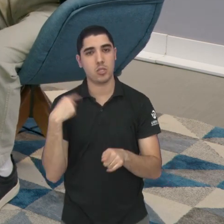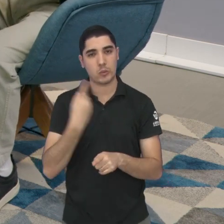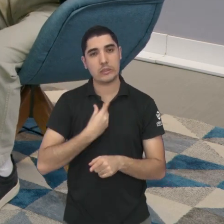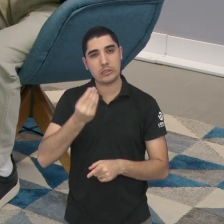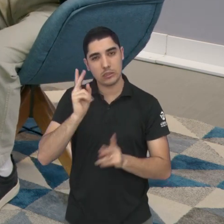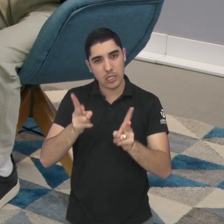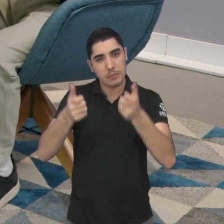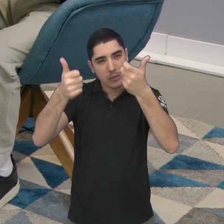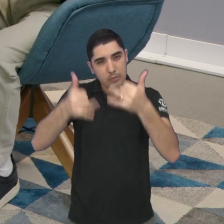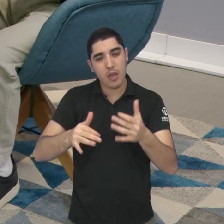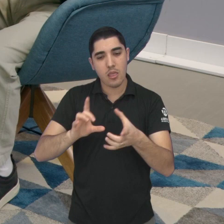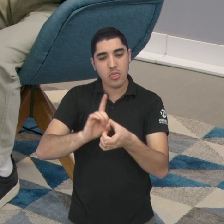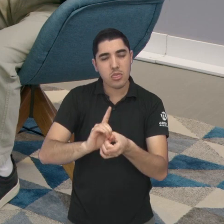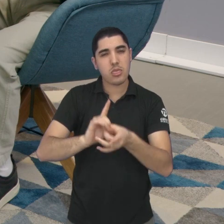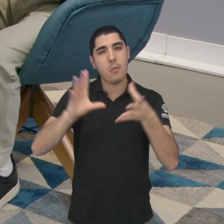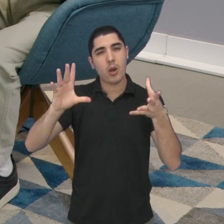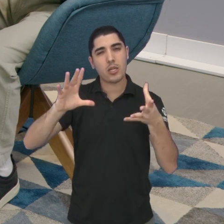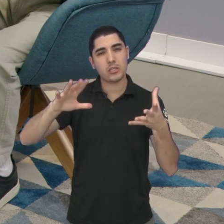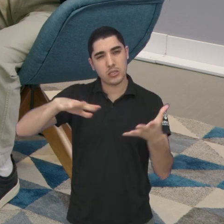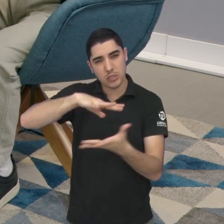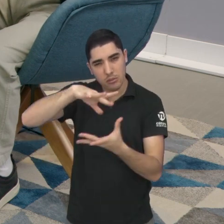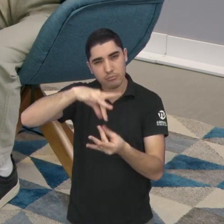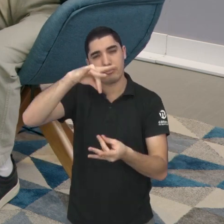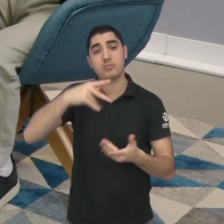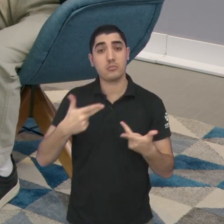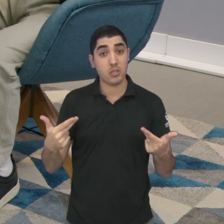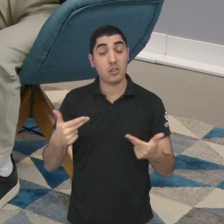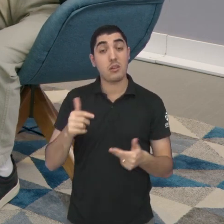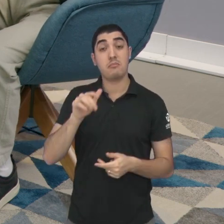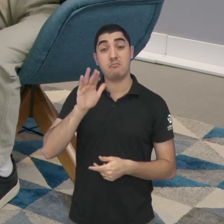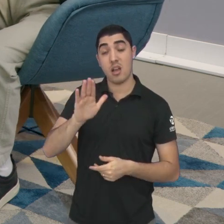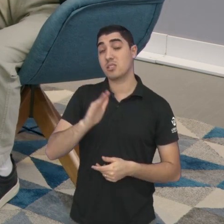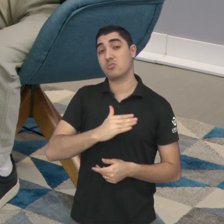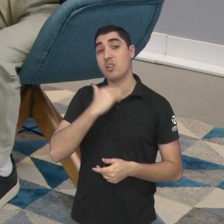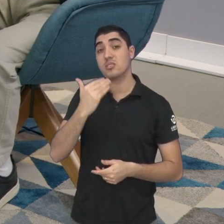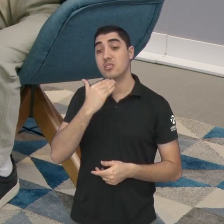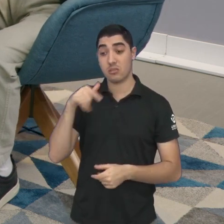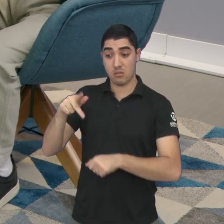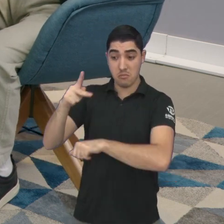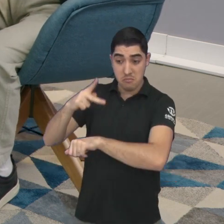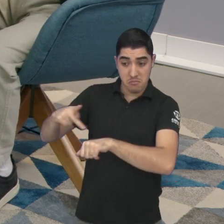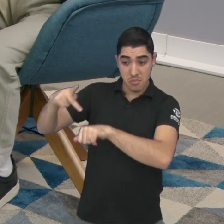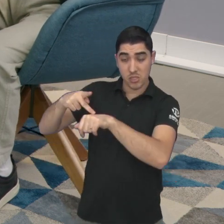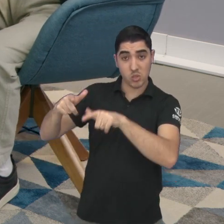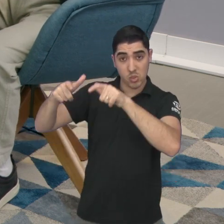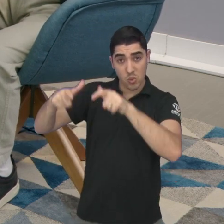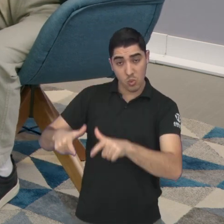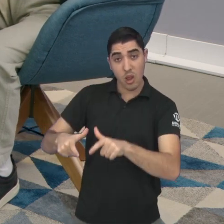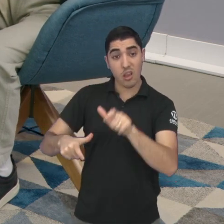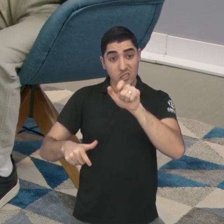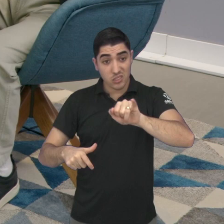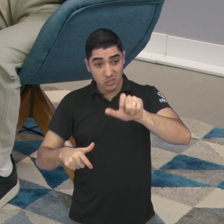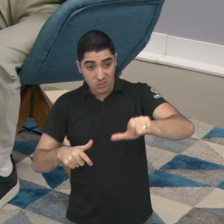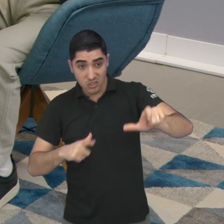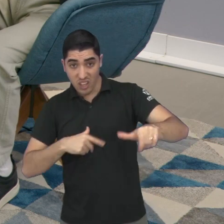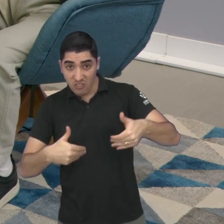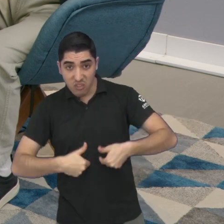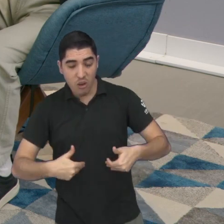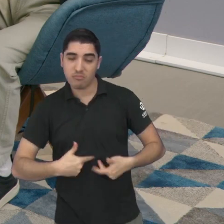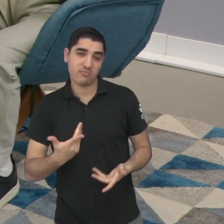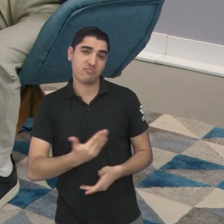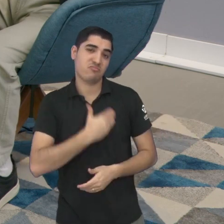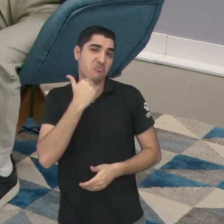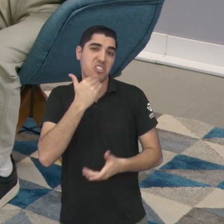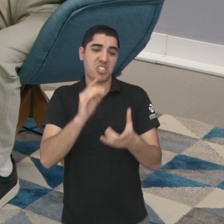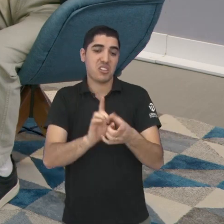a importância, mas também um país, não há democracia num país, num local em que as pessoas elas passam fome, né? Eu acho que é legal a